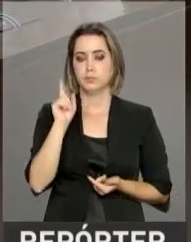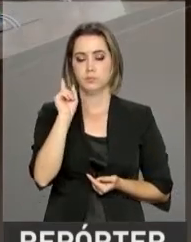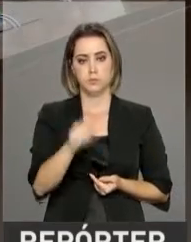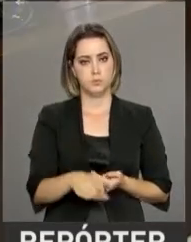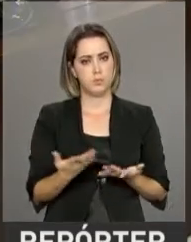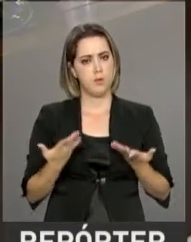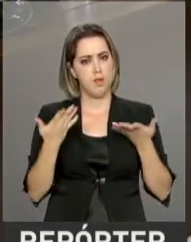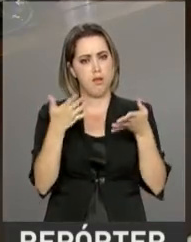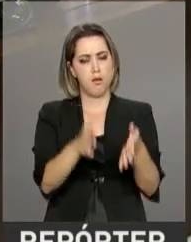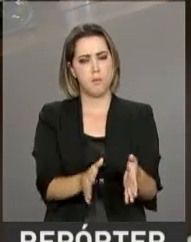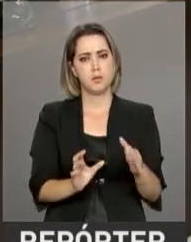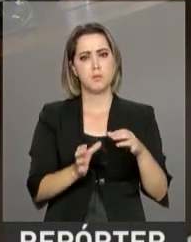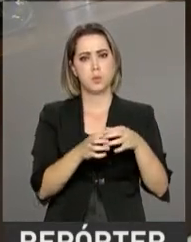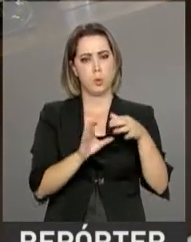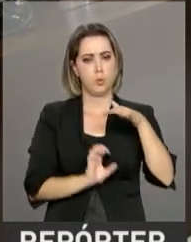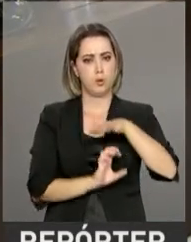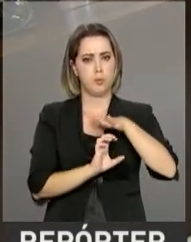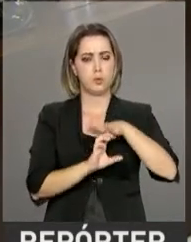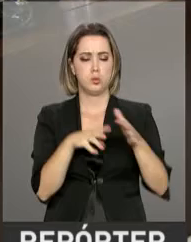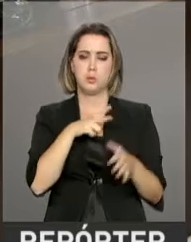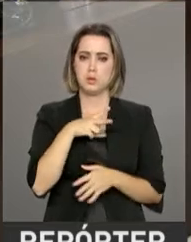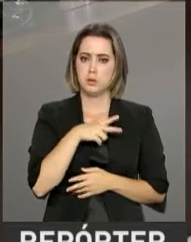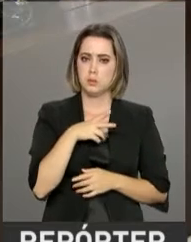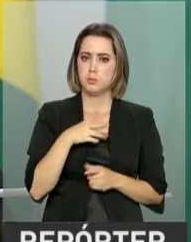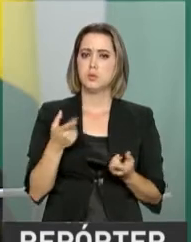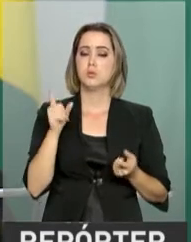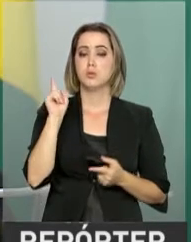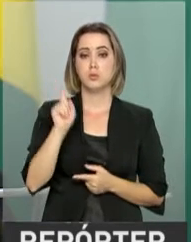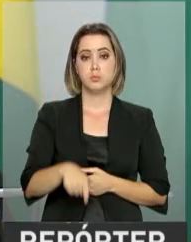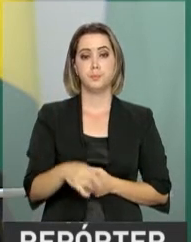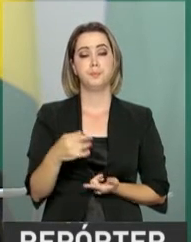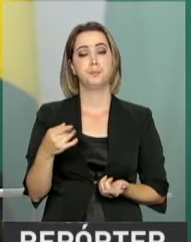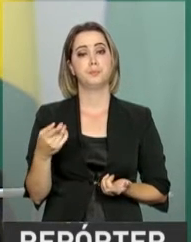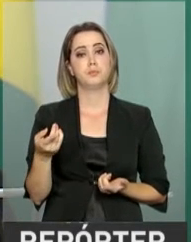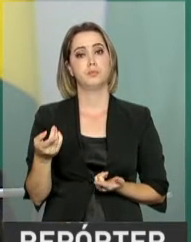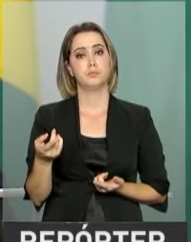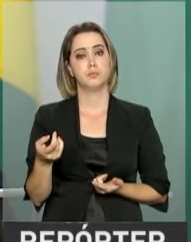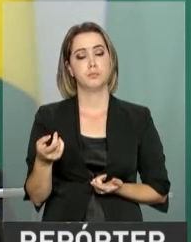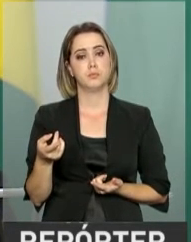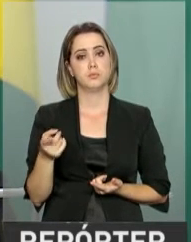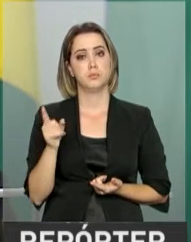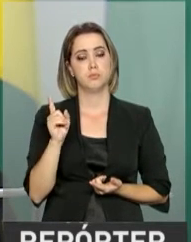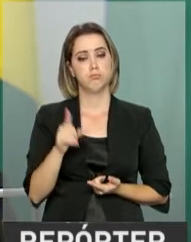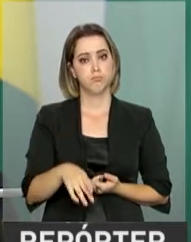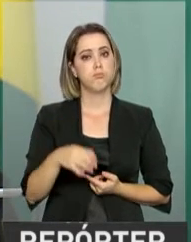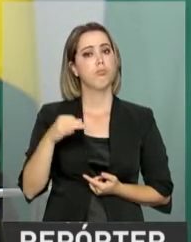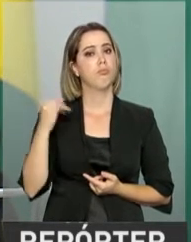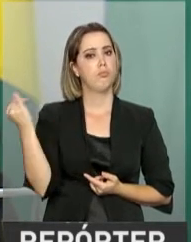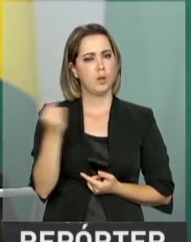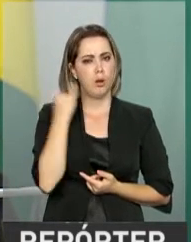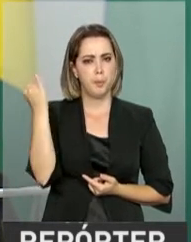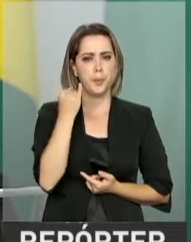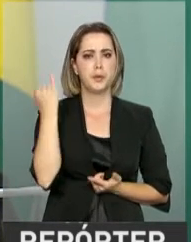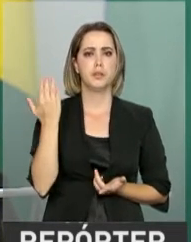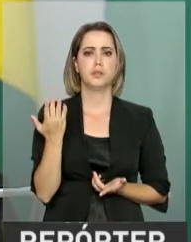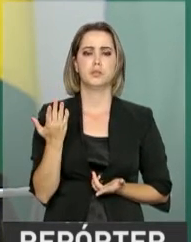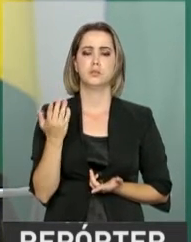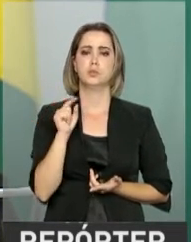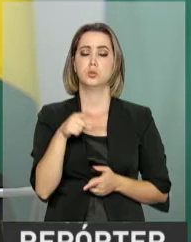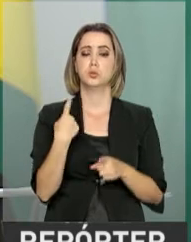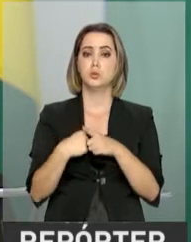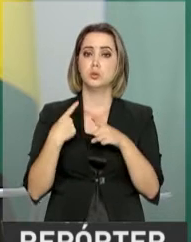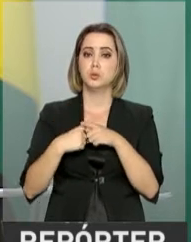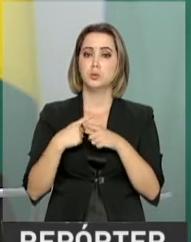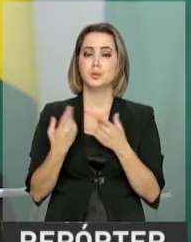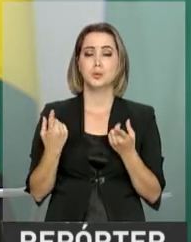participação da iniciativa privada, dos investimentos privados, será decisiva, até em função